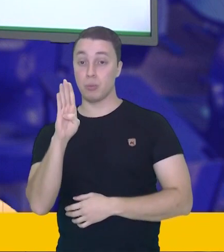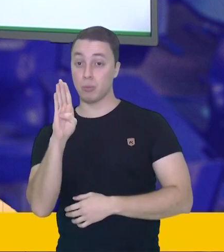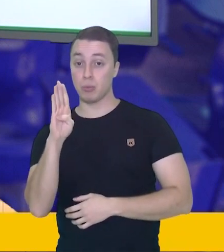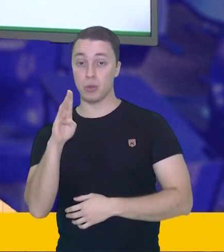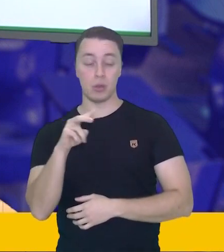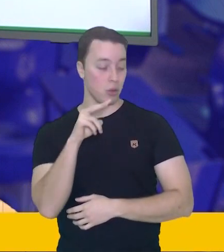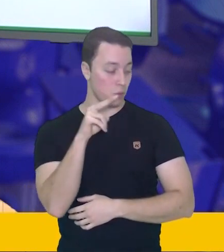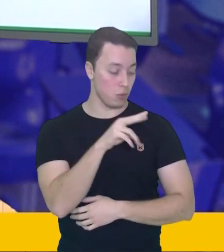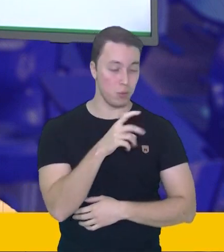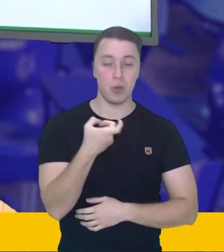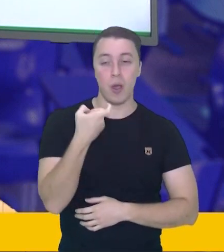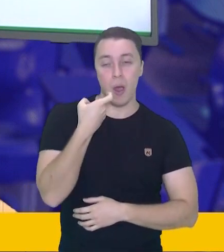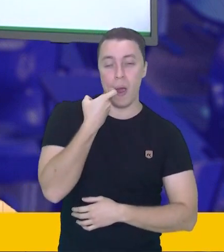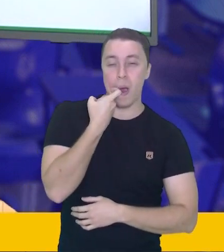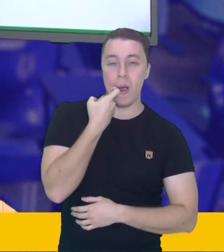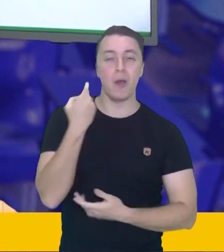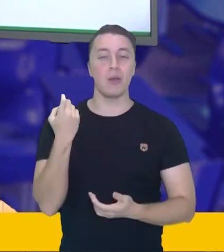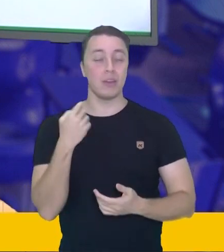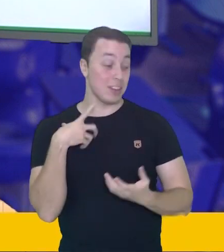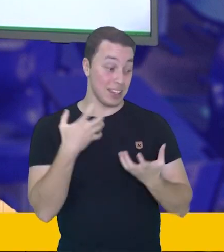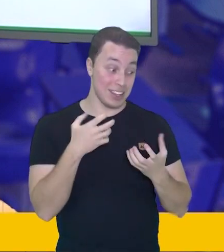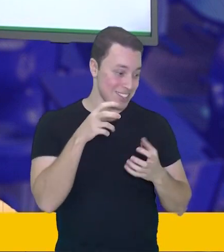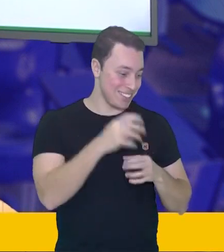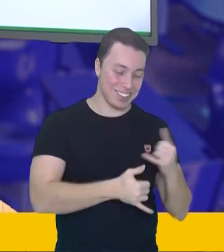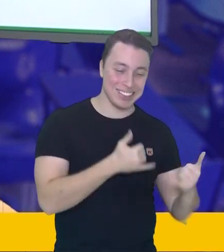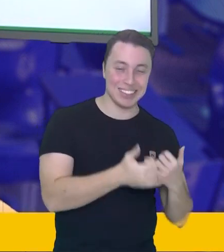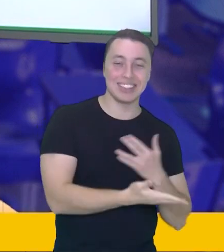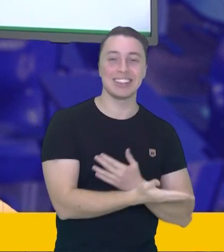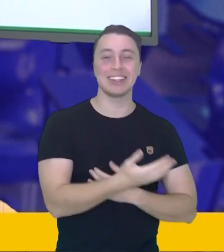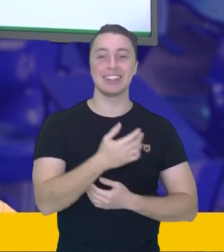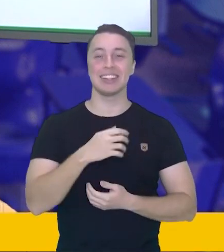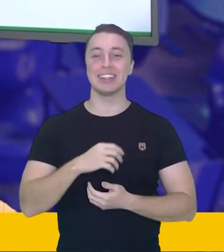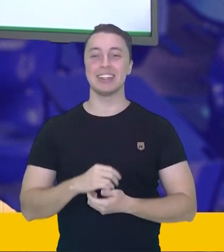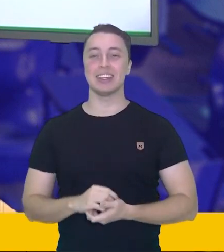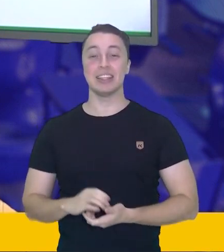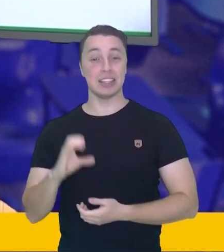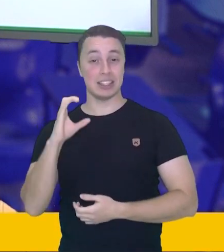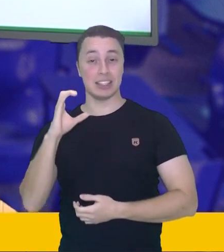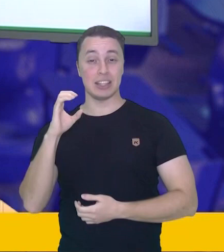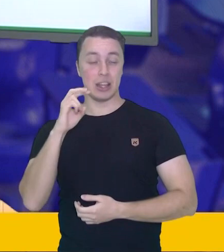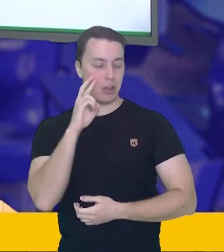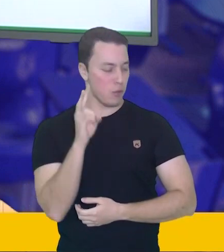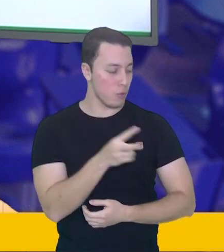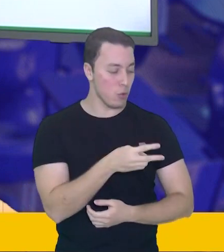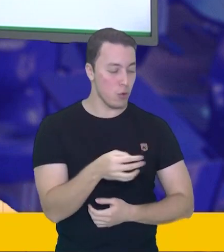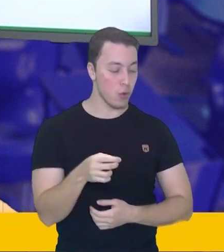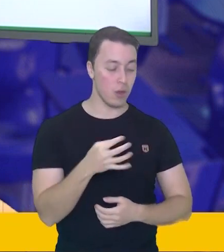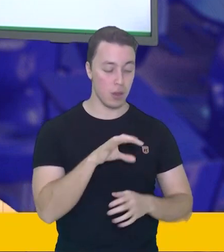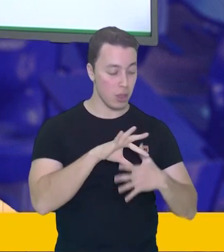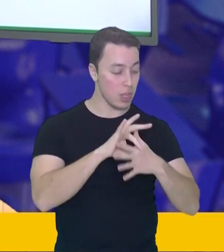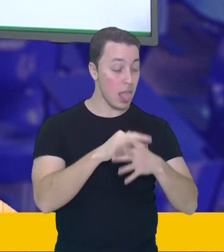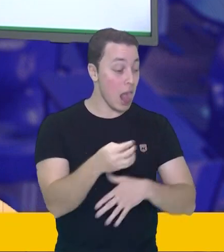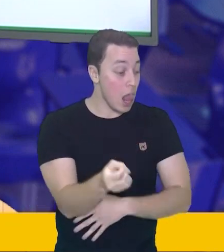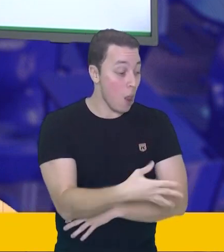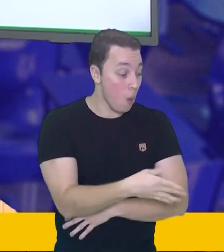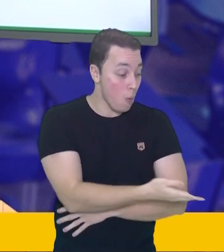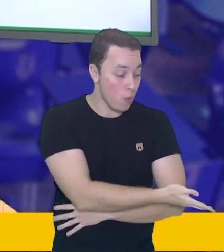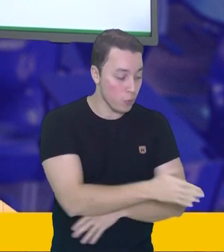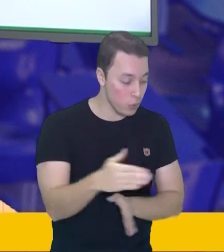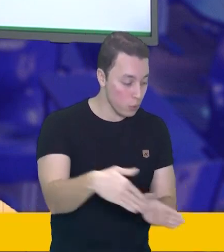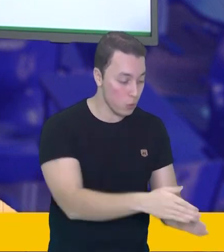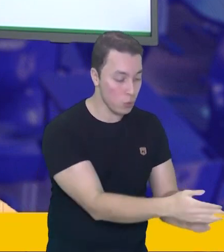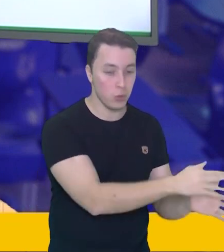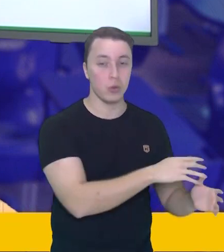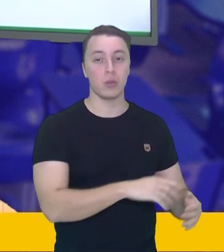queria brincar? C, ele pensou que havia na água um novo pedaço de carne? Ou D, ele